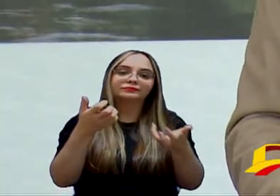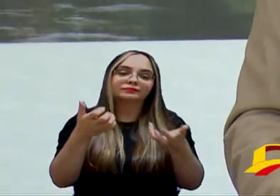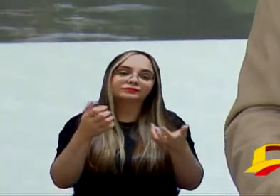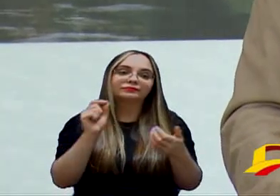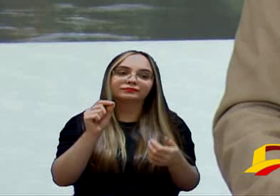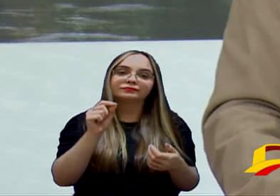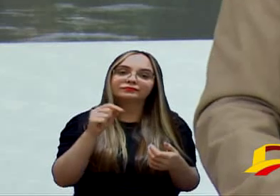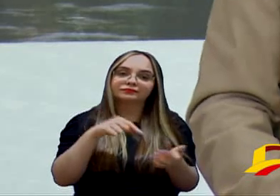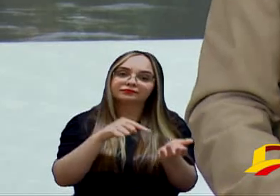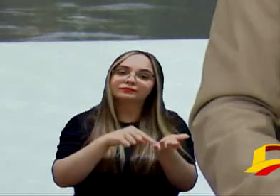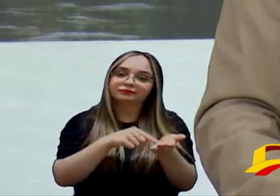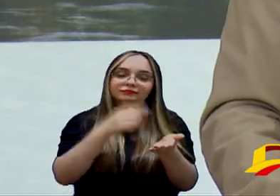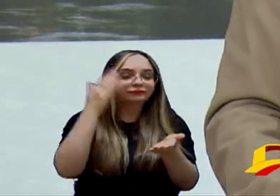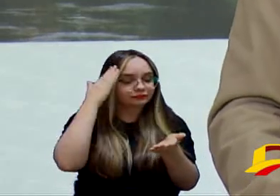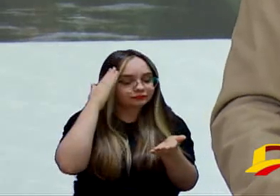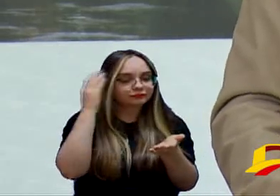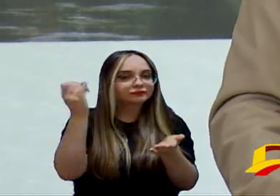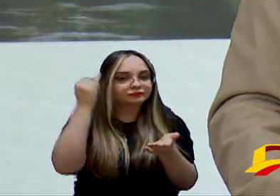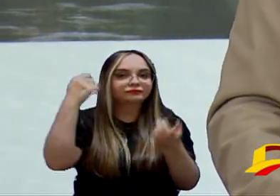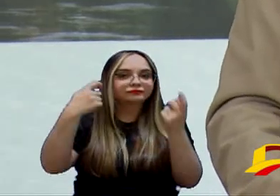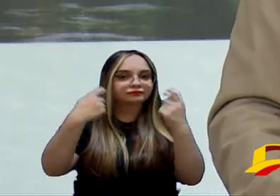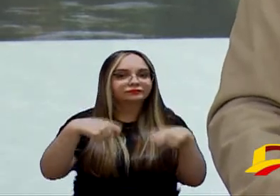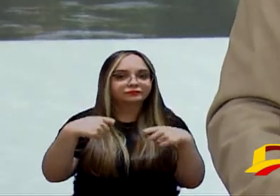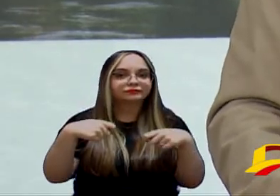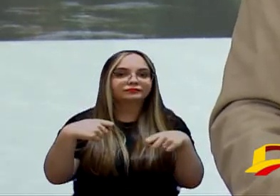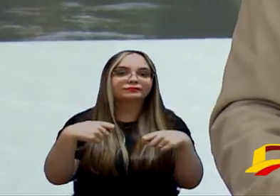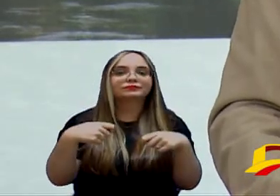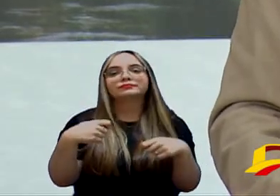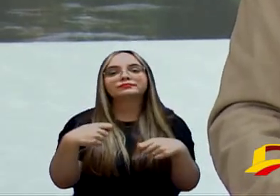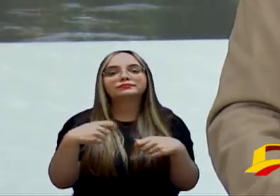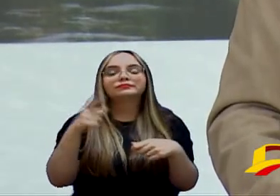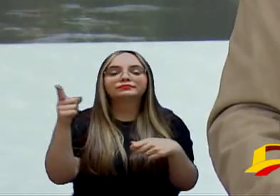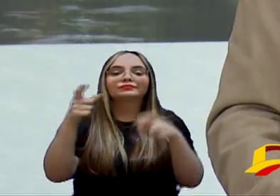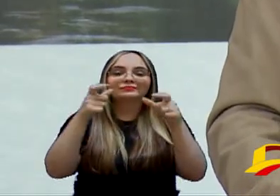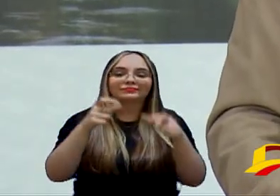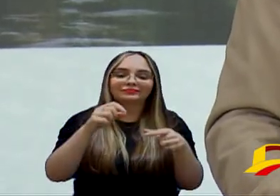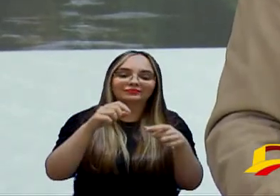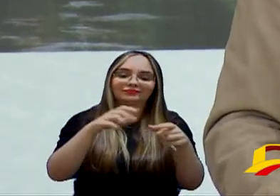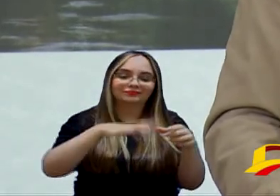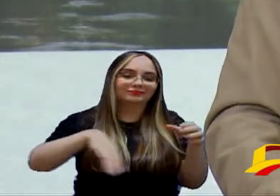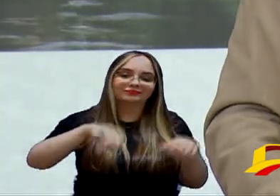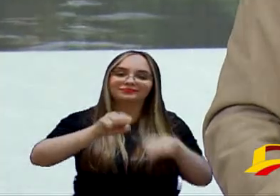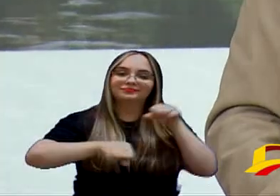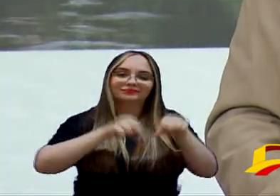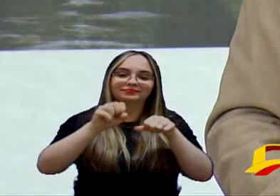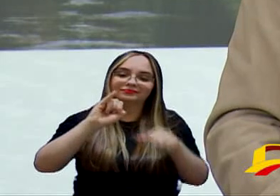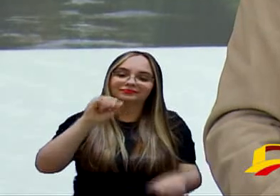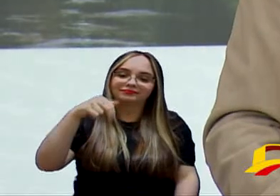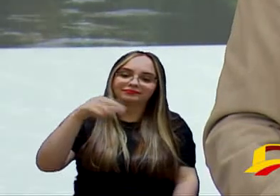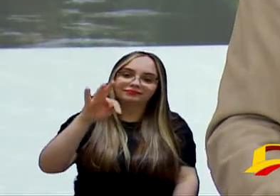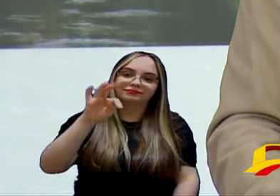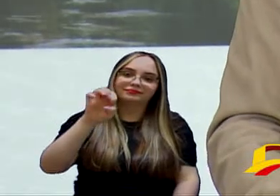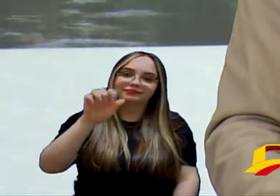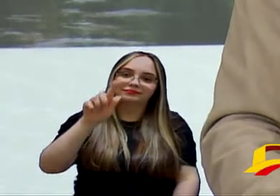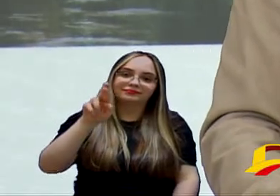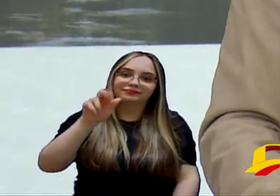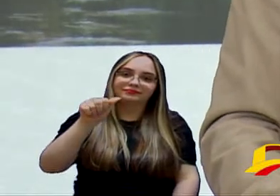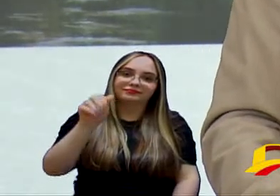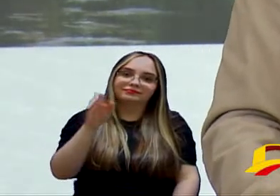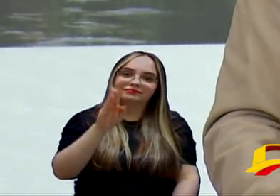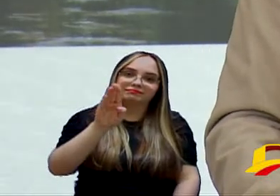um requerimento muito importante é a referente ao entrega bike entrega bike é o sistema